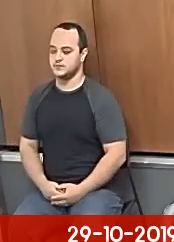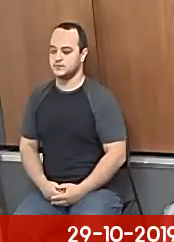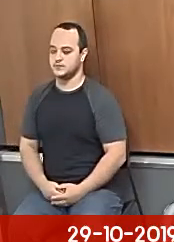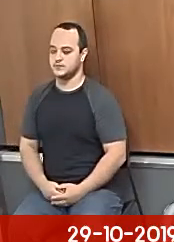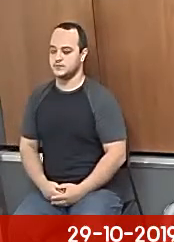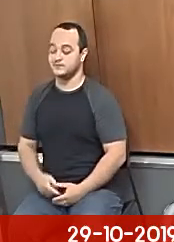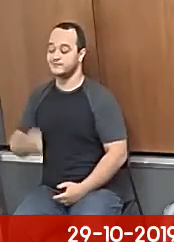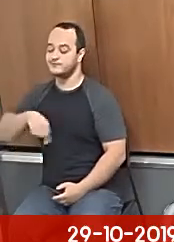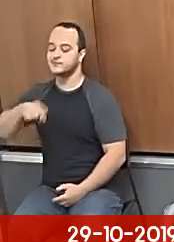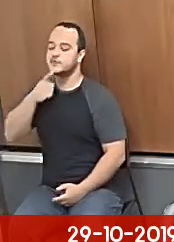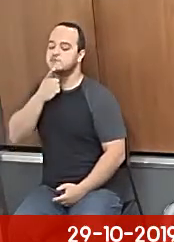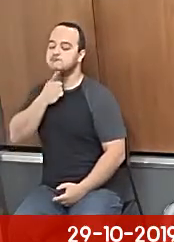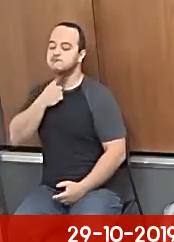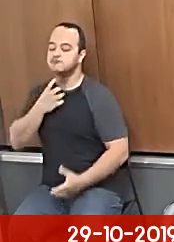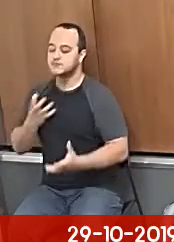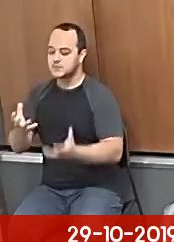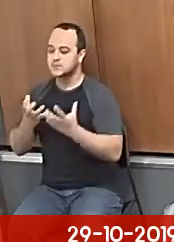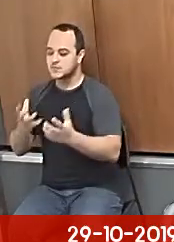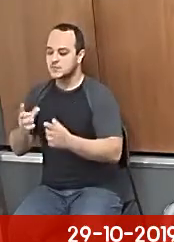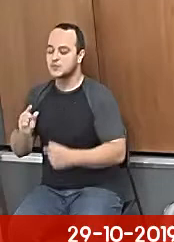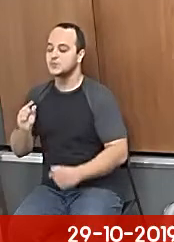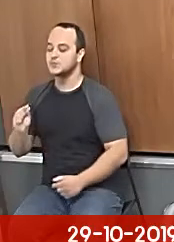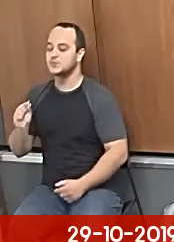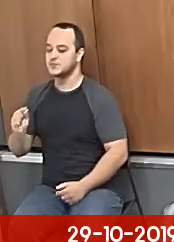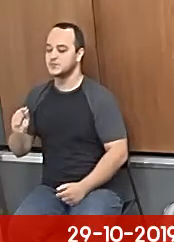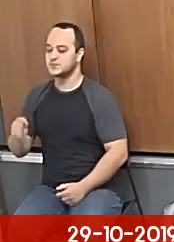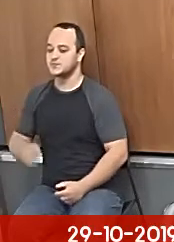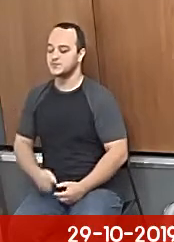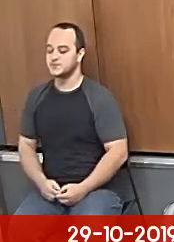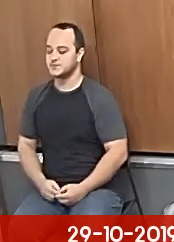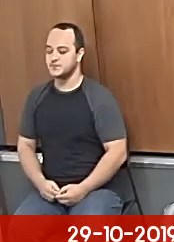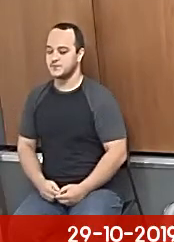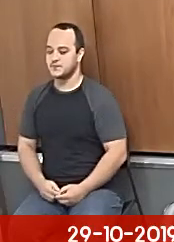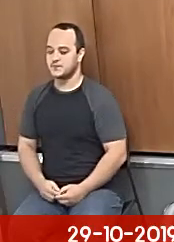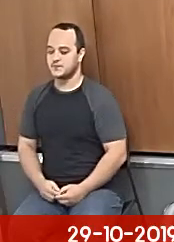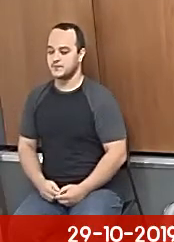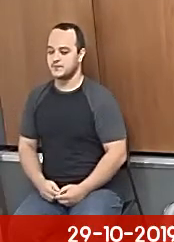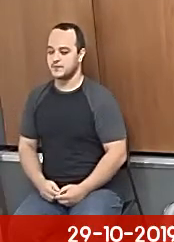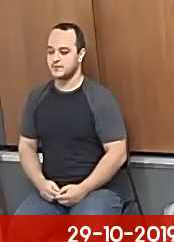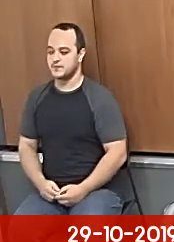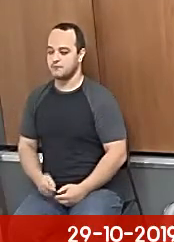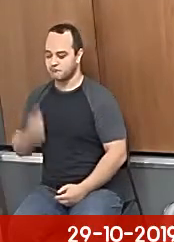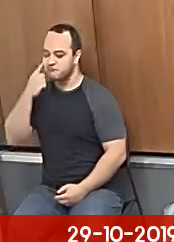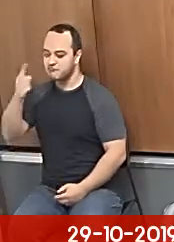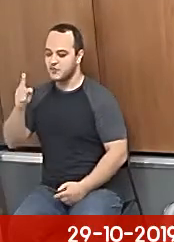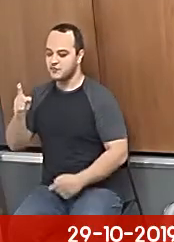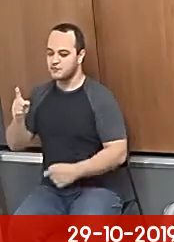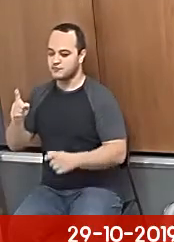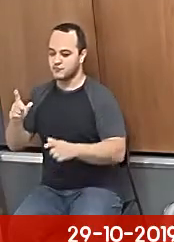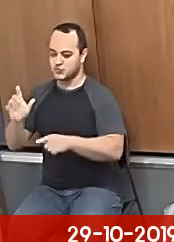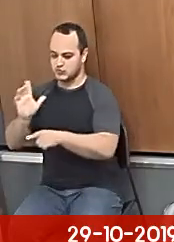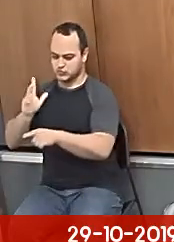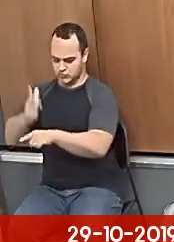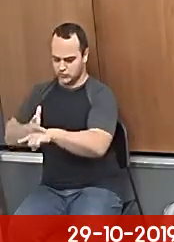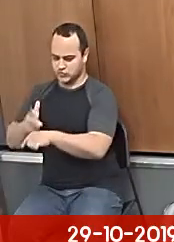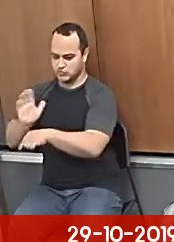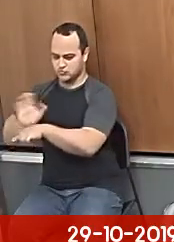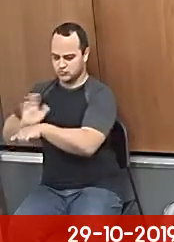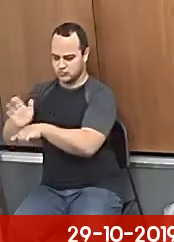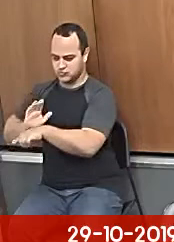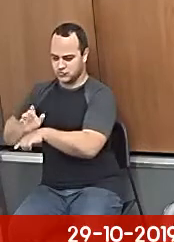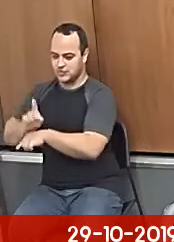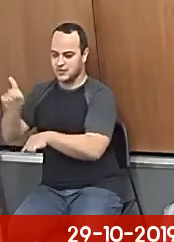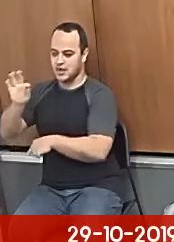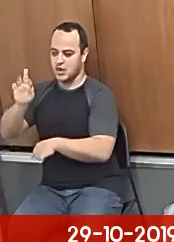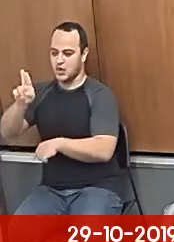Um nosso desejo muito grande também, né, que o Tadeu falou, esse vídeo que vocês viram da Turquia lá, a gente quer trazer para